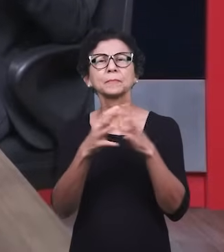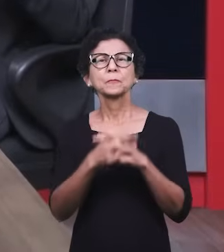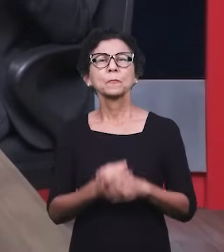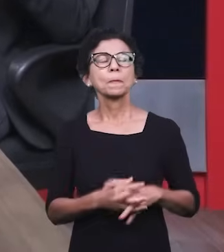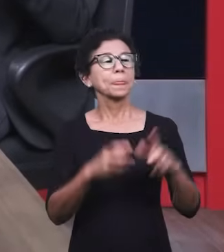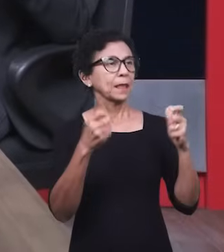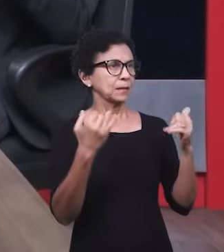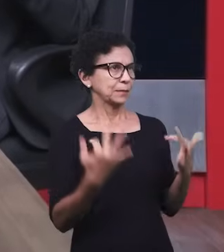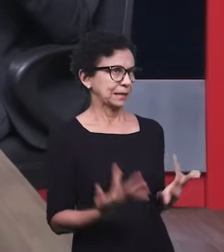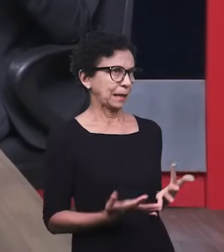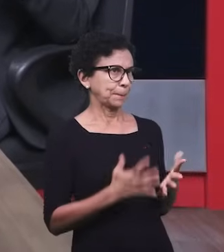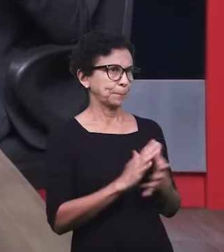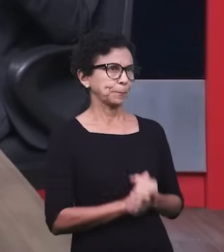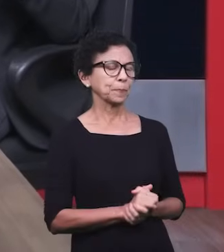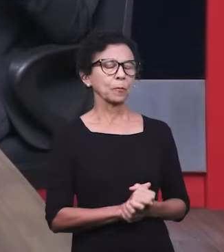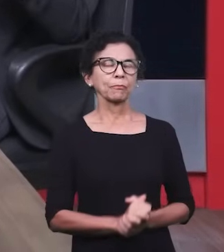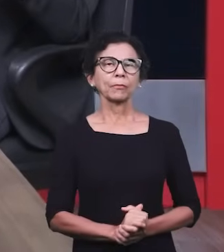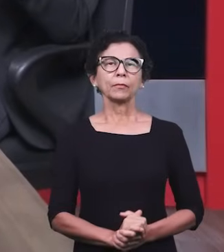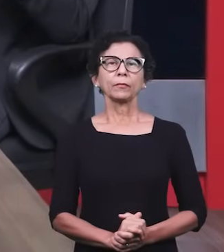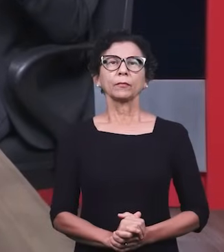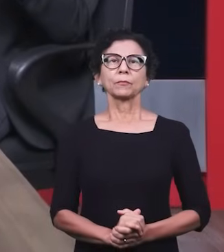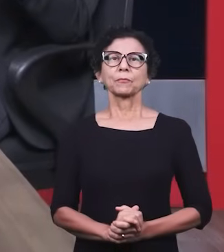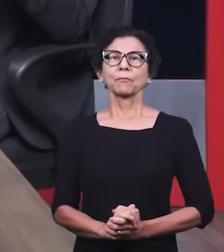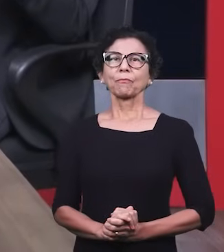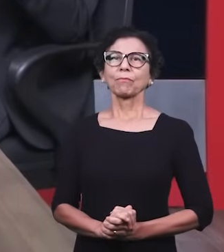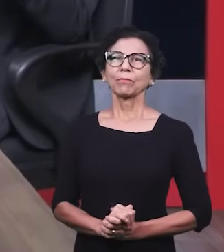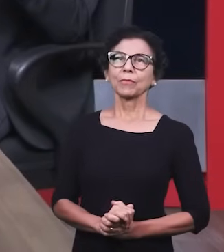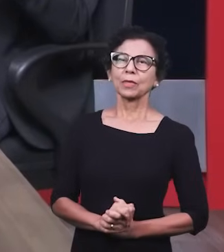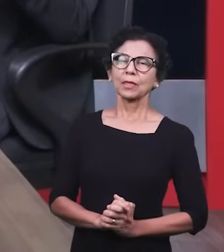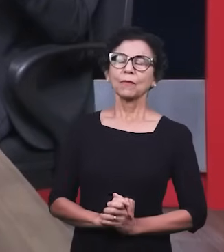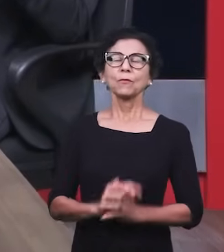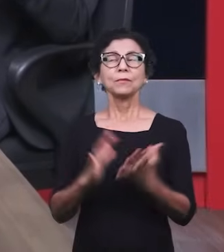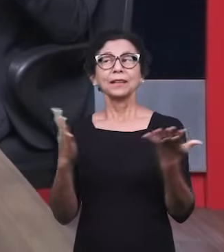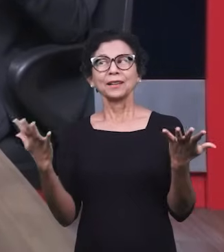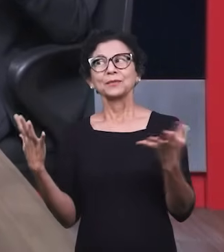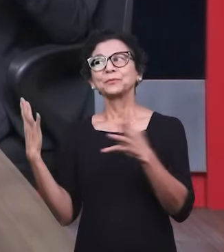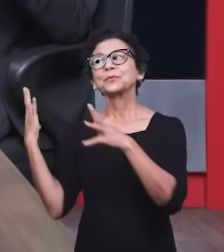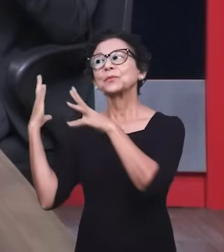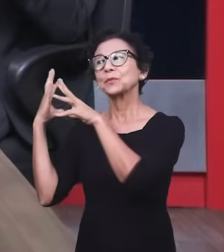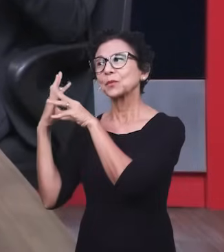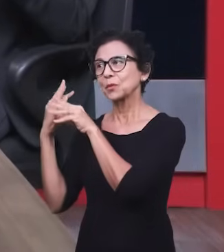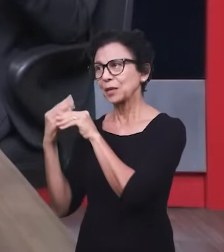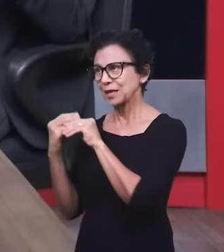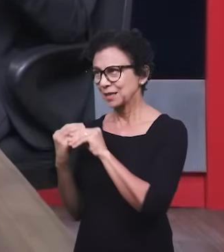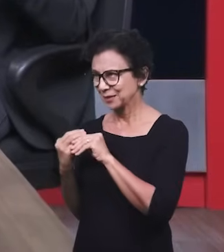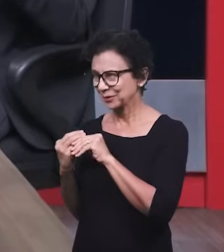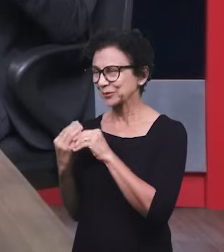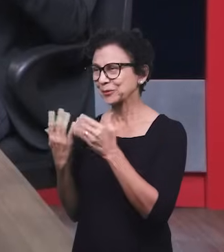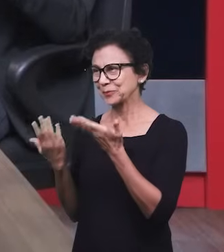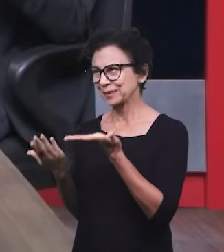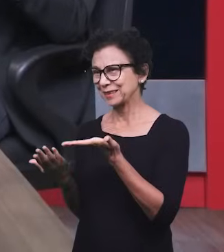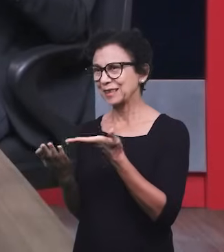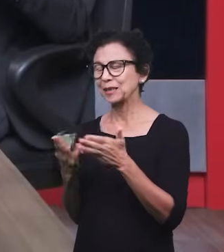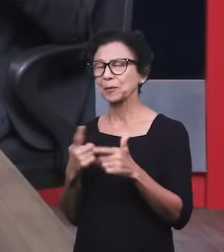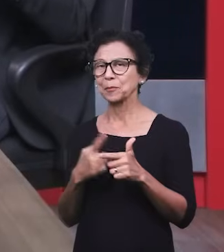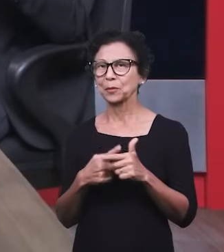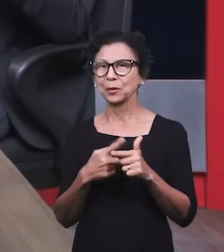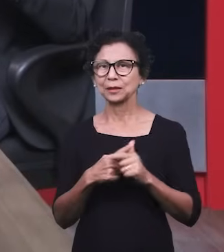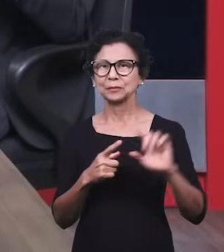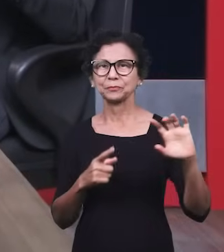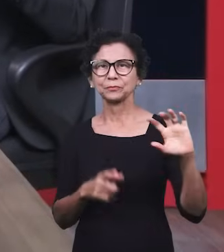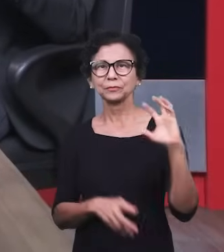fotossíntese eh a gente vai fazer um um resumo né diríamos assim porque a